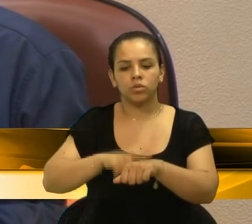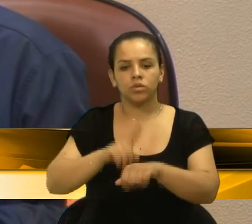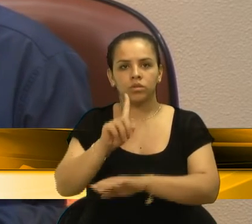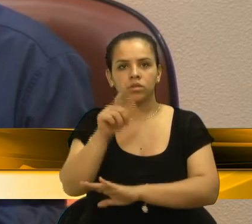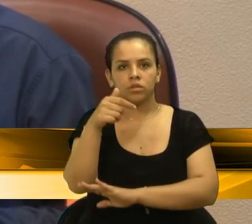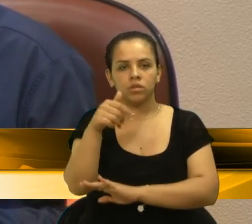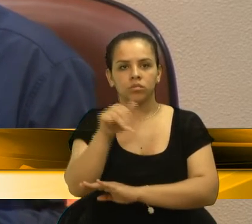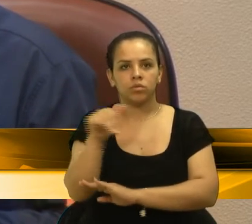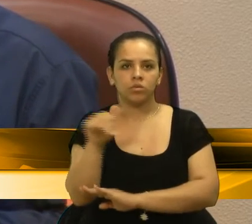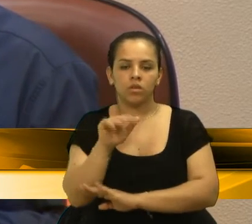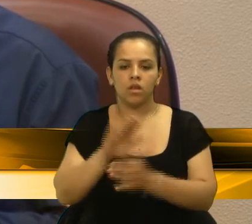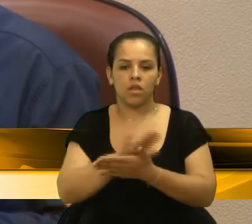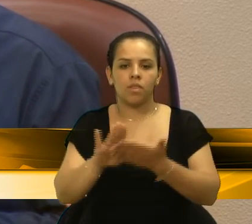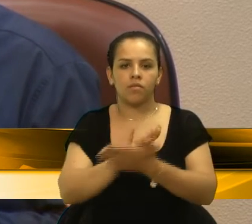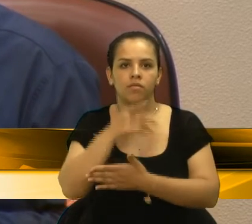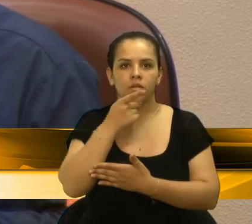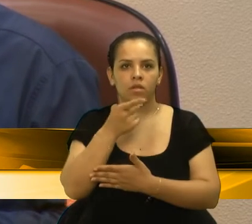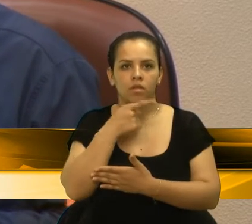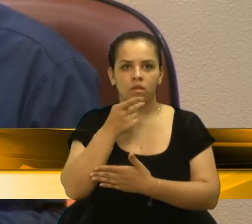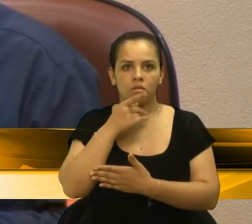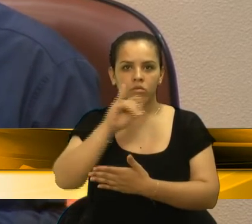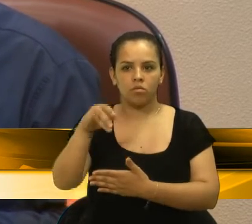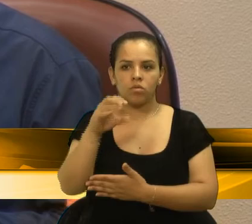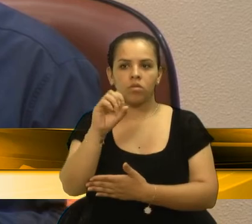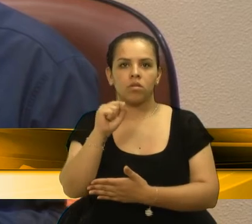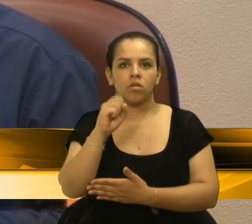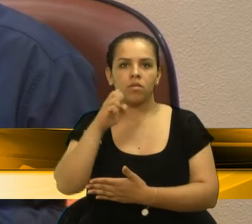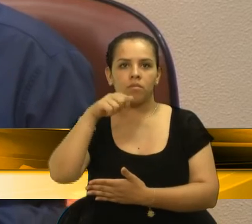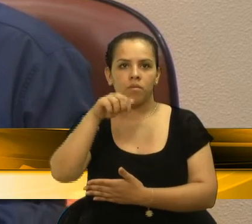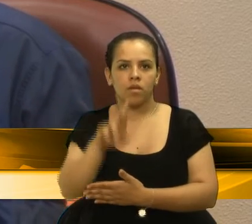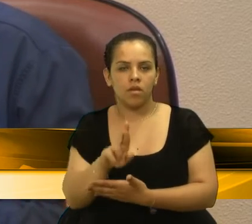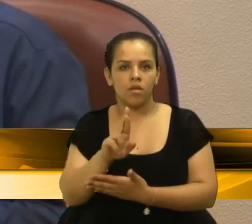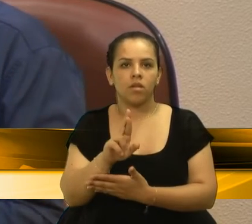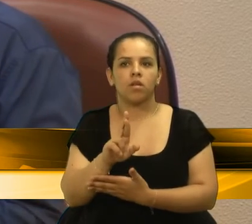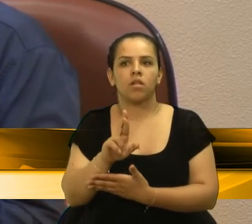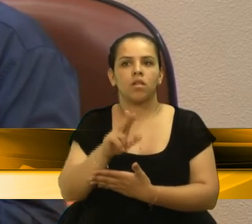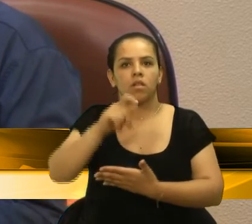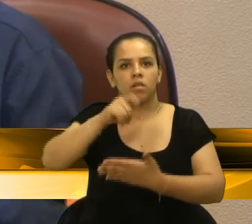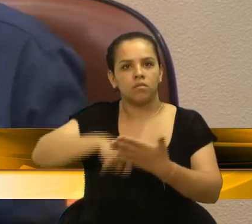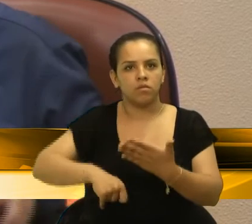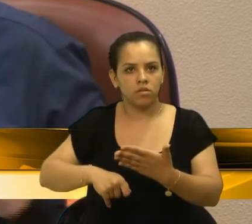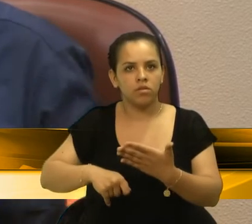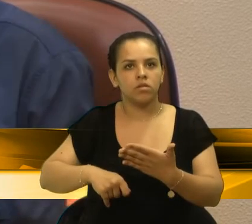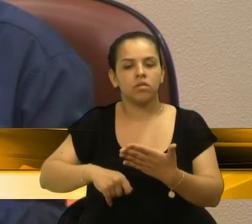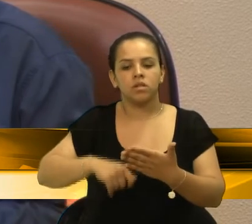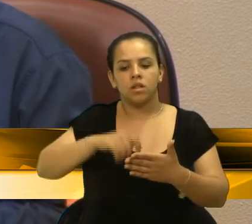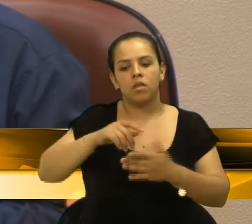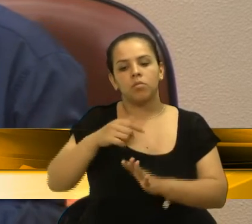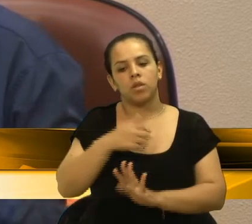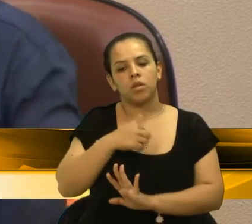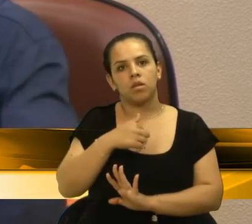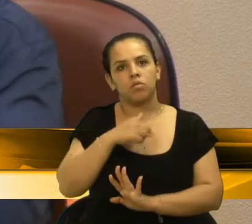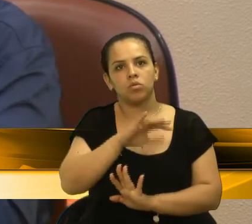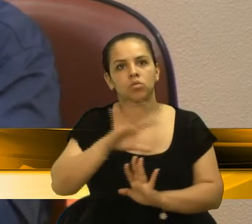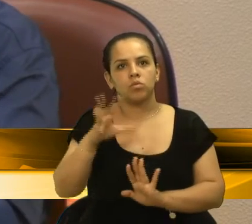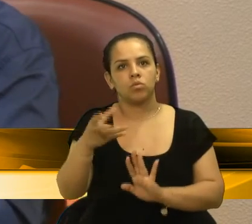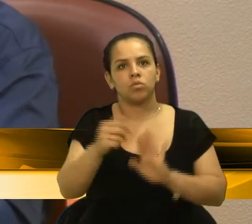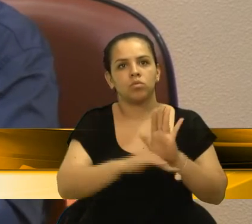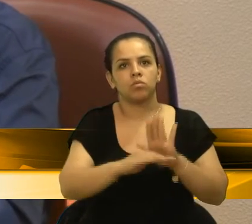minutos, e nada mais havendo a tratar, eu, João Josemar, o espécie, lavo o presente ata, que vem assinado por mim e pelos demais presentes acima